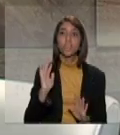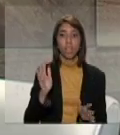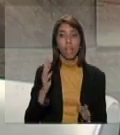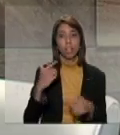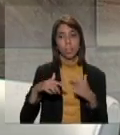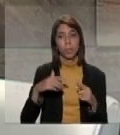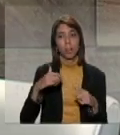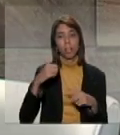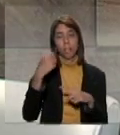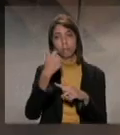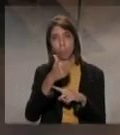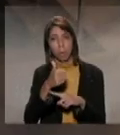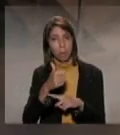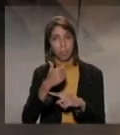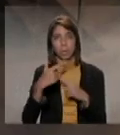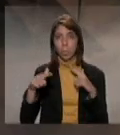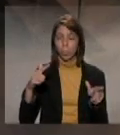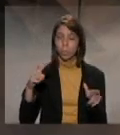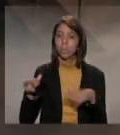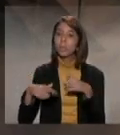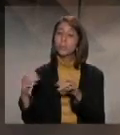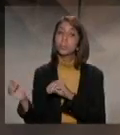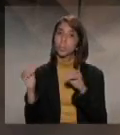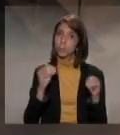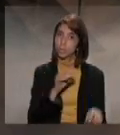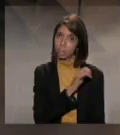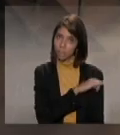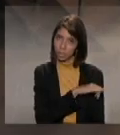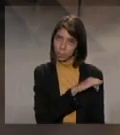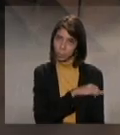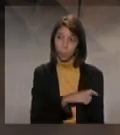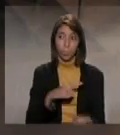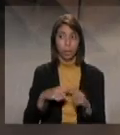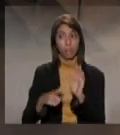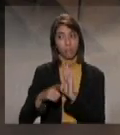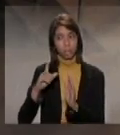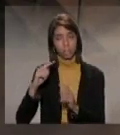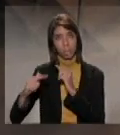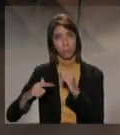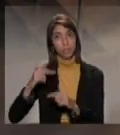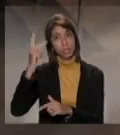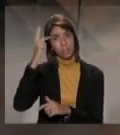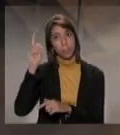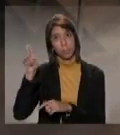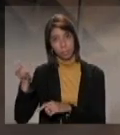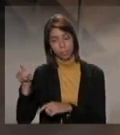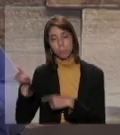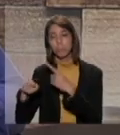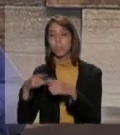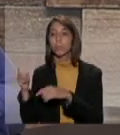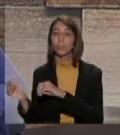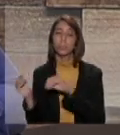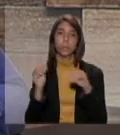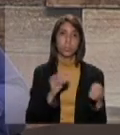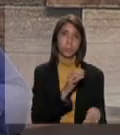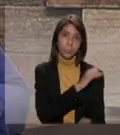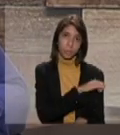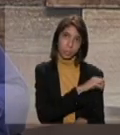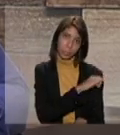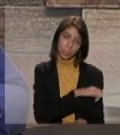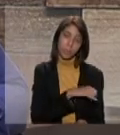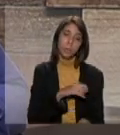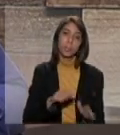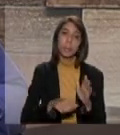Globo? Trabalhei na SBT, fiz outras coisas. Aí eu vim pro Rio. Isso tudo você fez em São Paulo, né? Isso tudo fiz em São Paulo. Você Quando eu vim pro Rio, aí eu primeiro